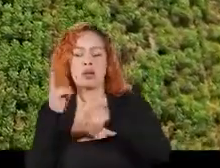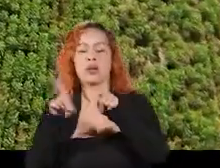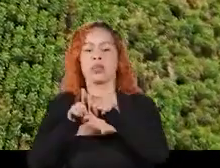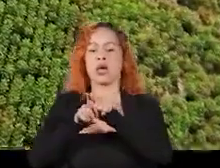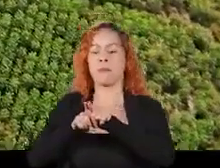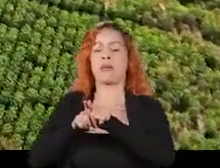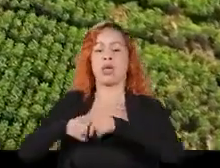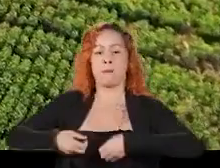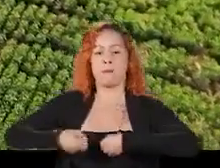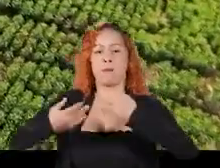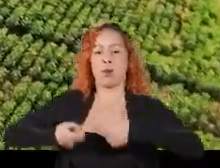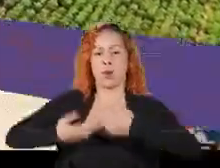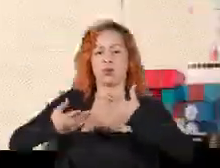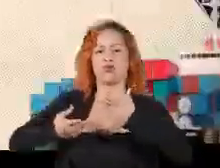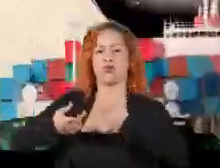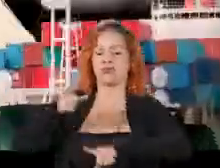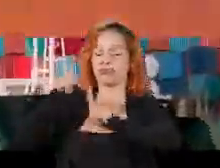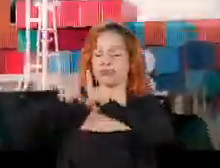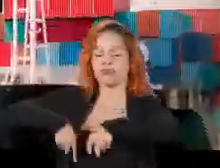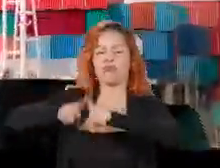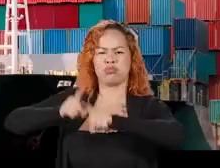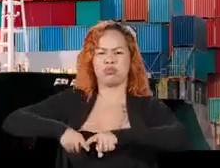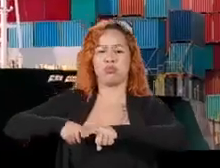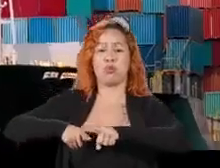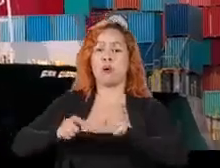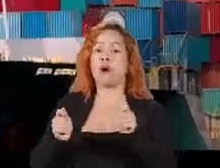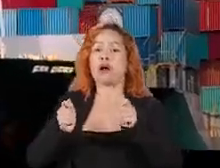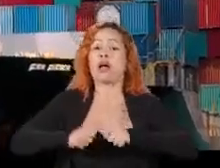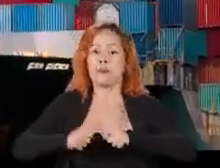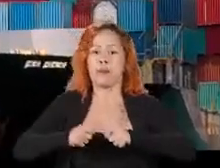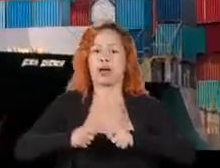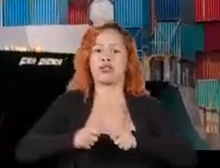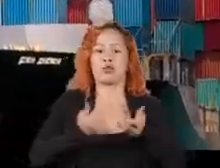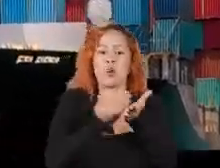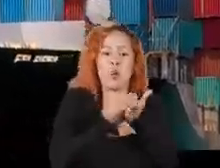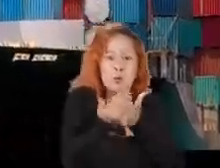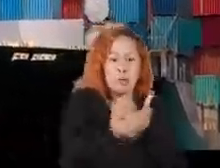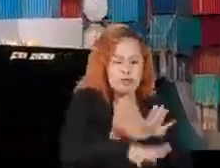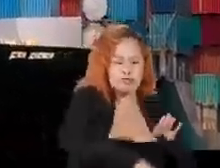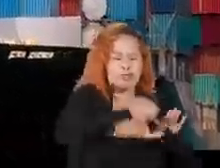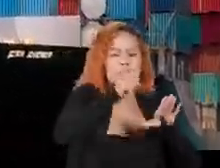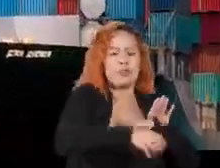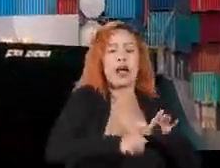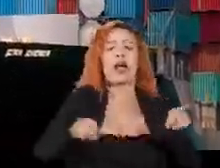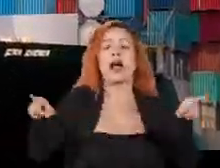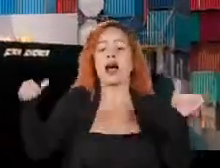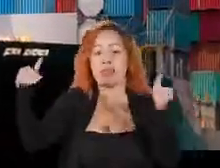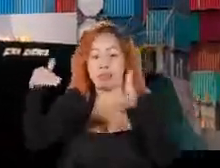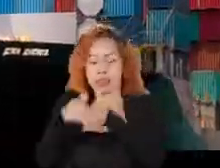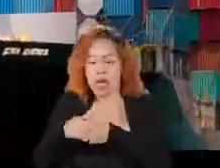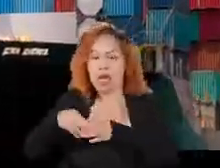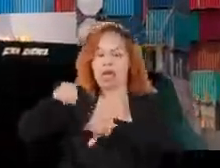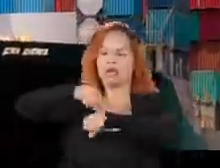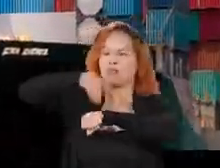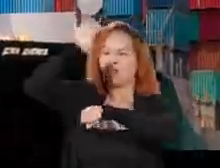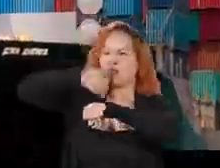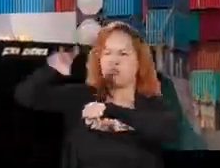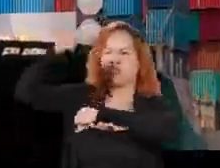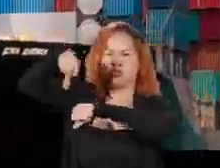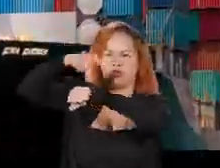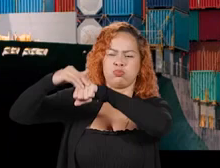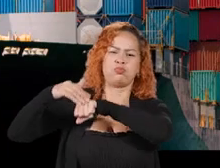nossa produção agrícola. Isso vai gerar uma cadeia produtiva que vai desde a exploração até a exportação e vai